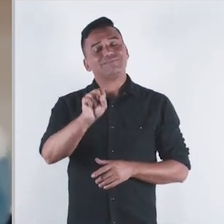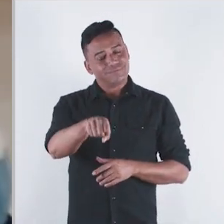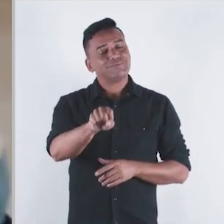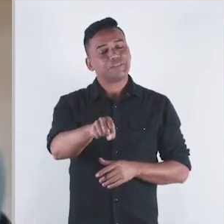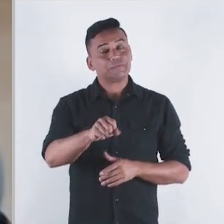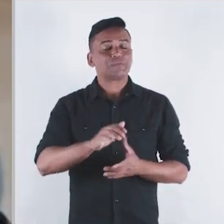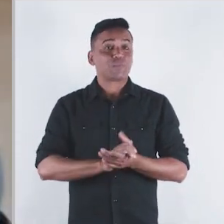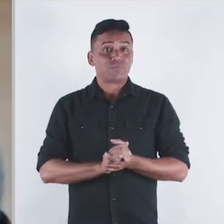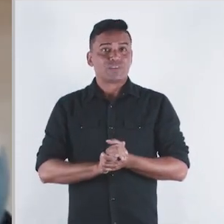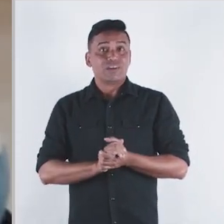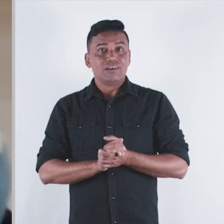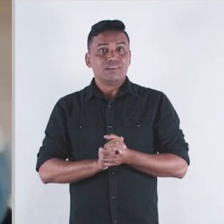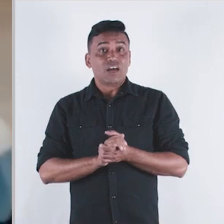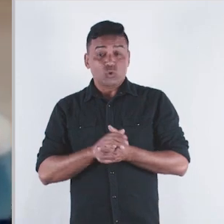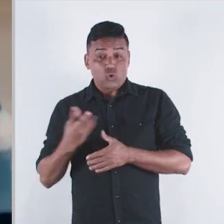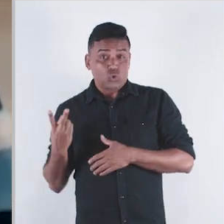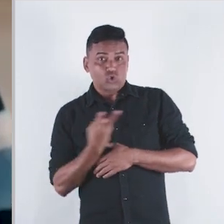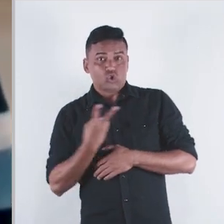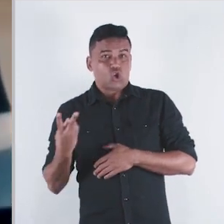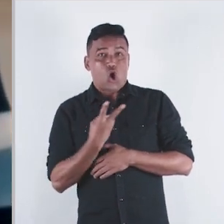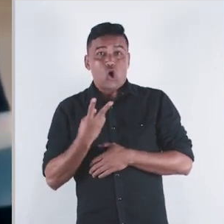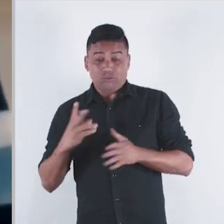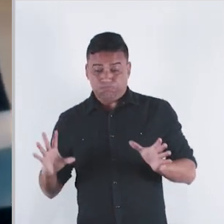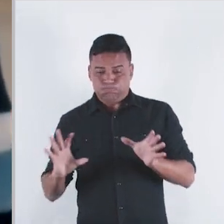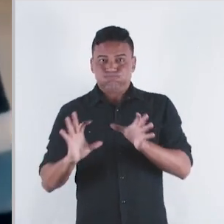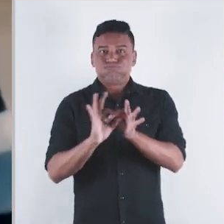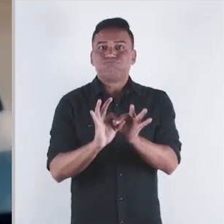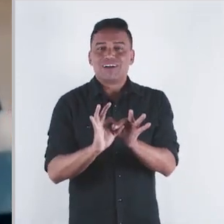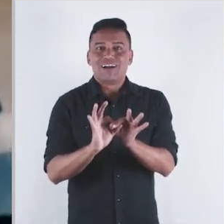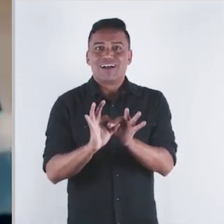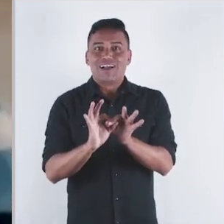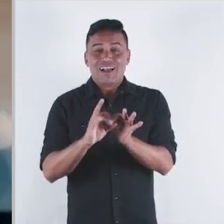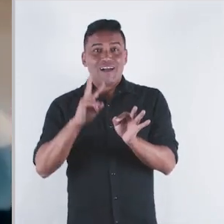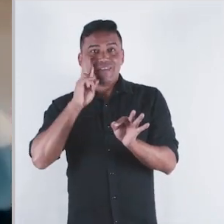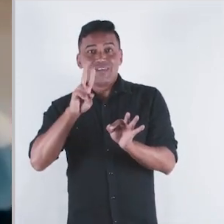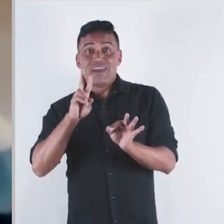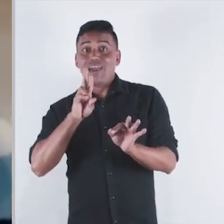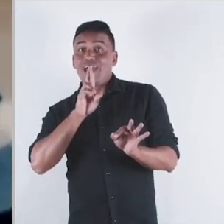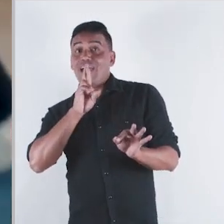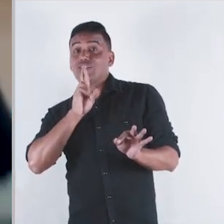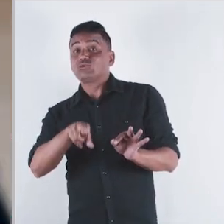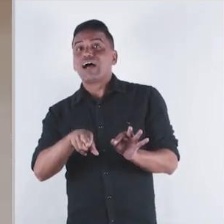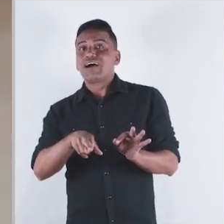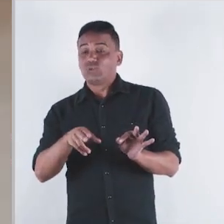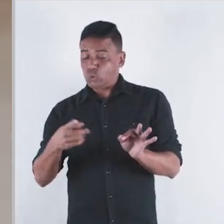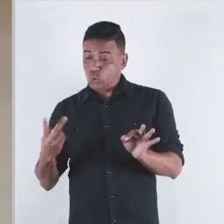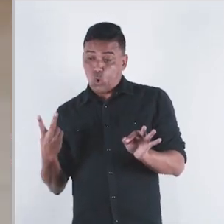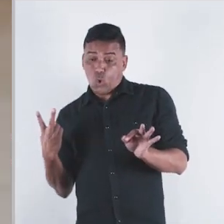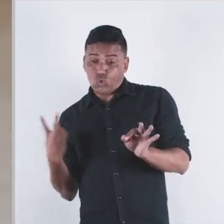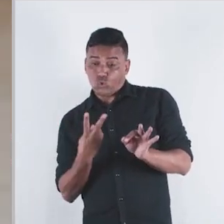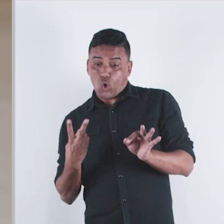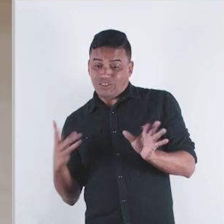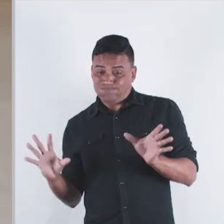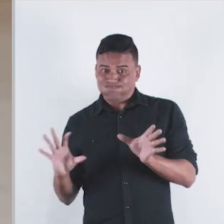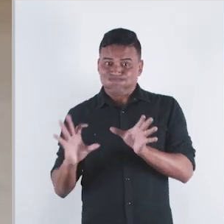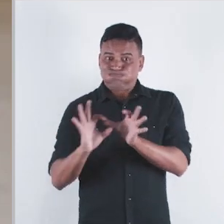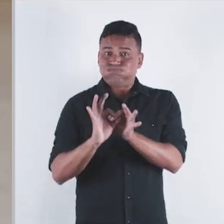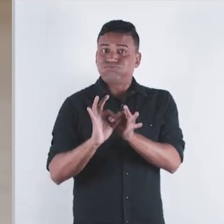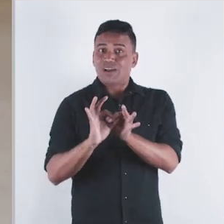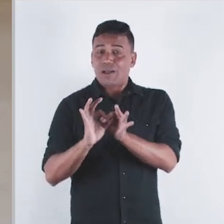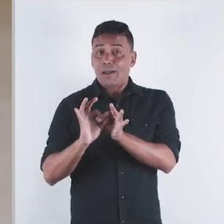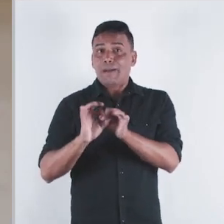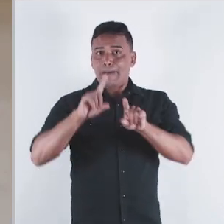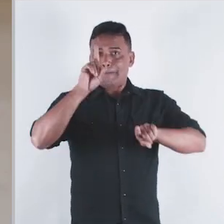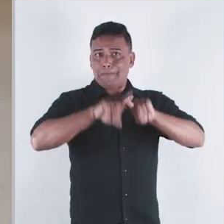nesse movimento de convivência é a partir dos resultados dessa convivência entre uma materialidade, que é